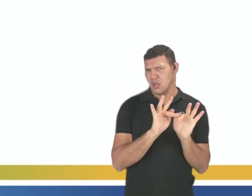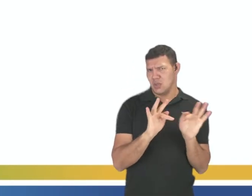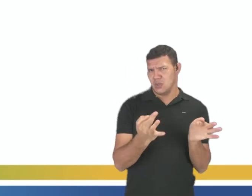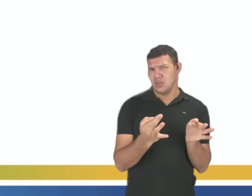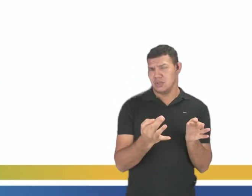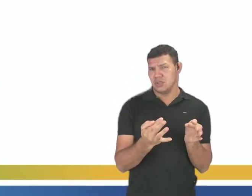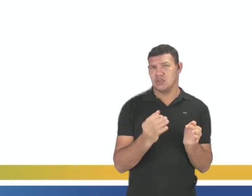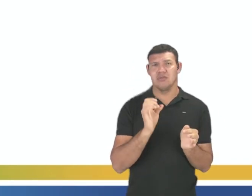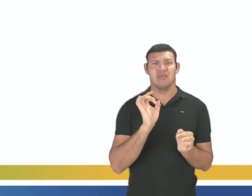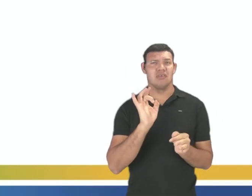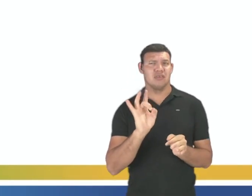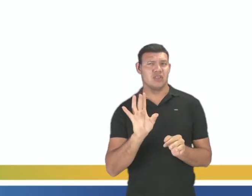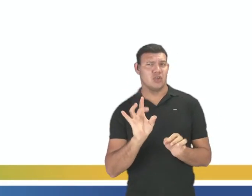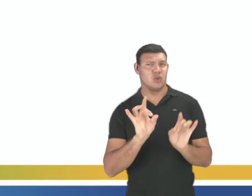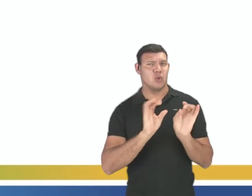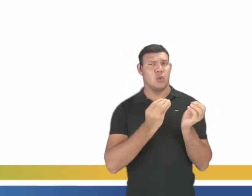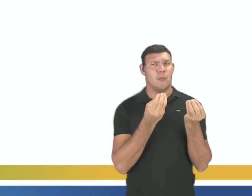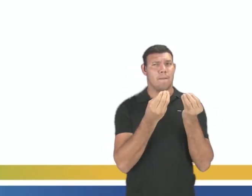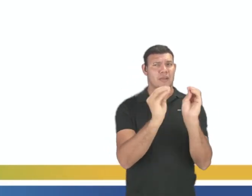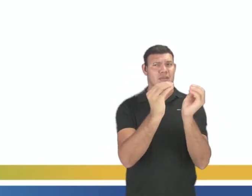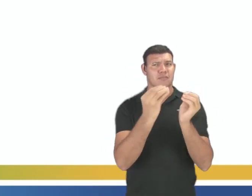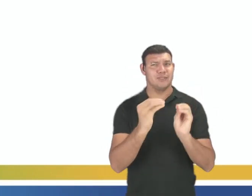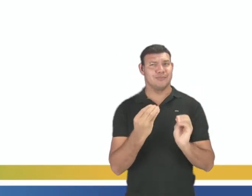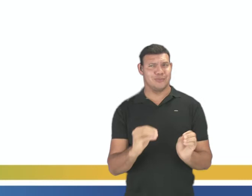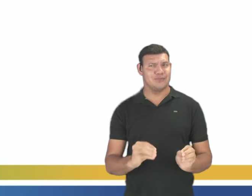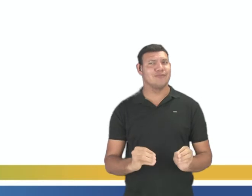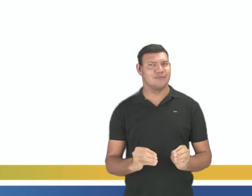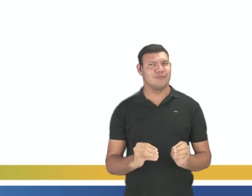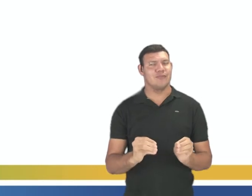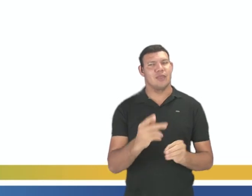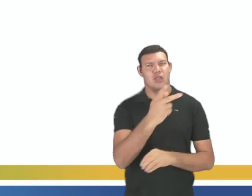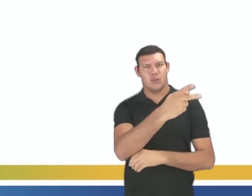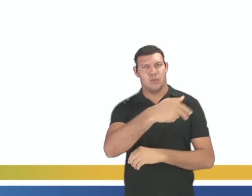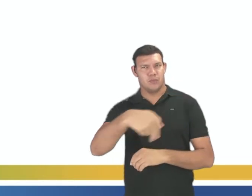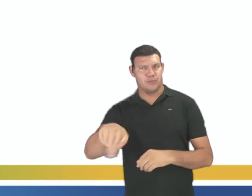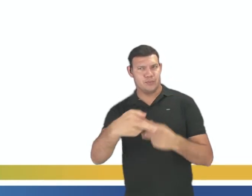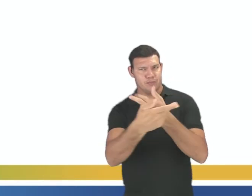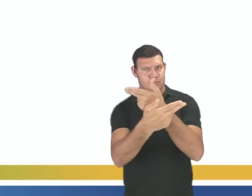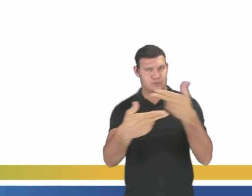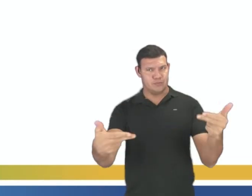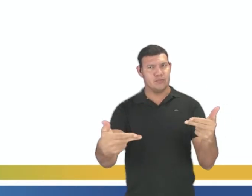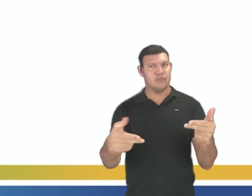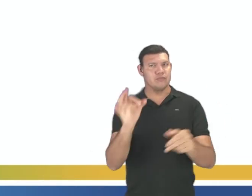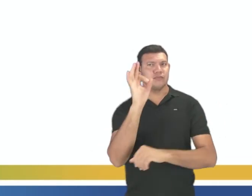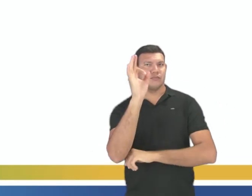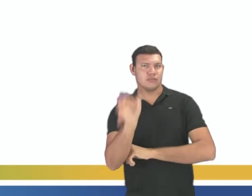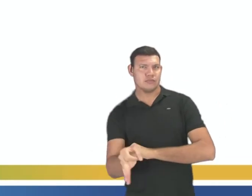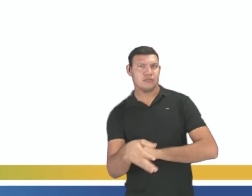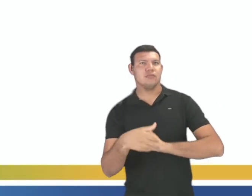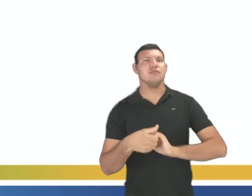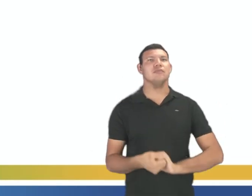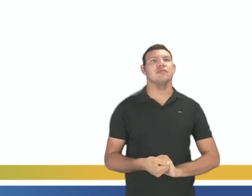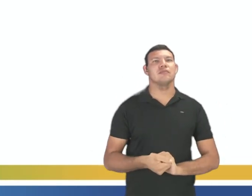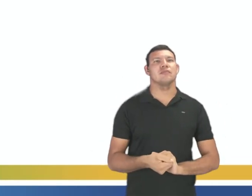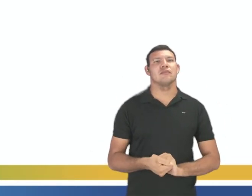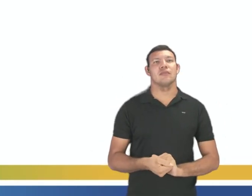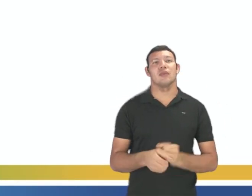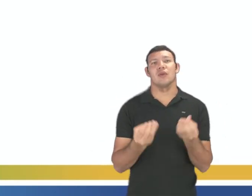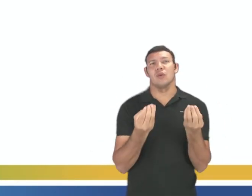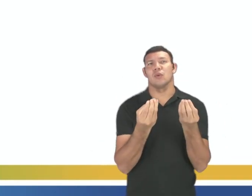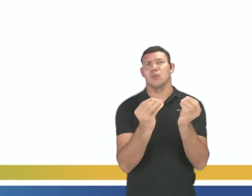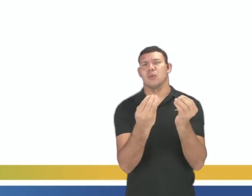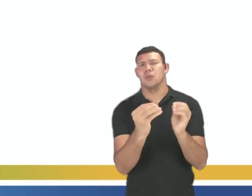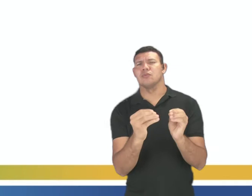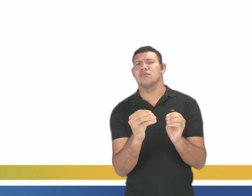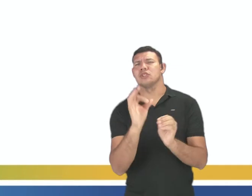que completar com o pronome objeto apropriado. Então, em inglês, complete with an